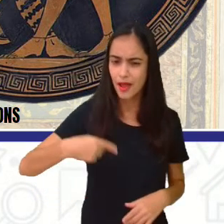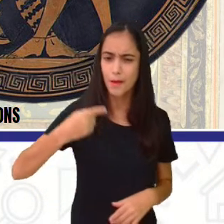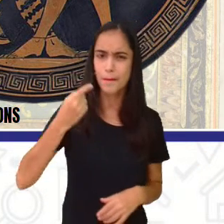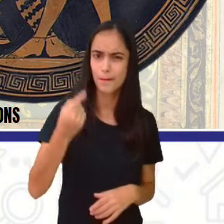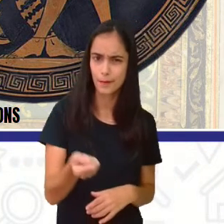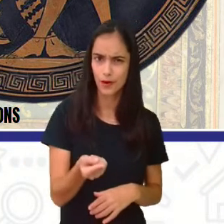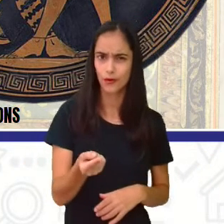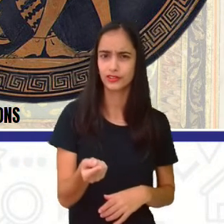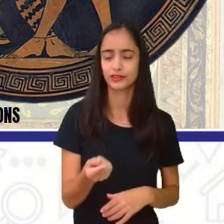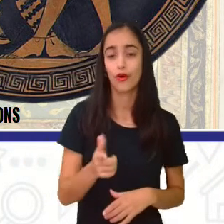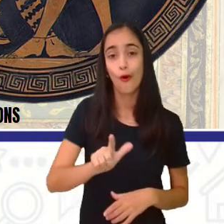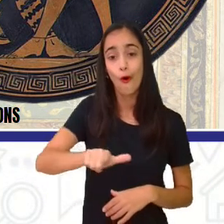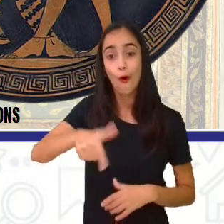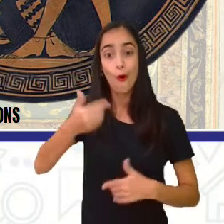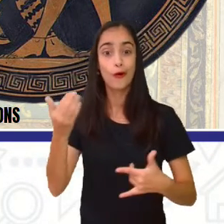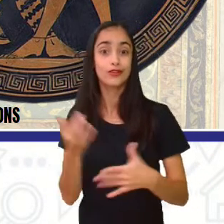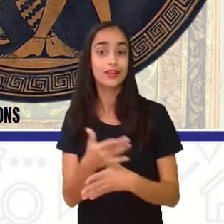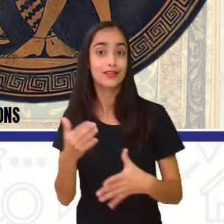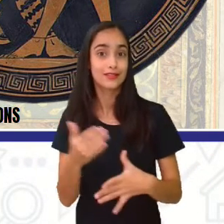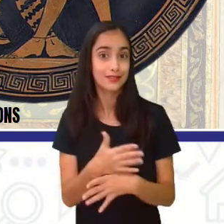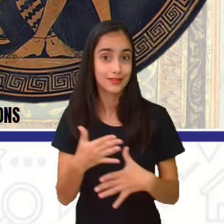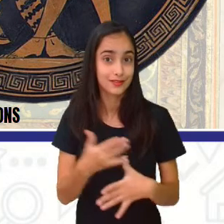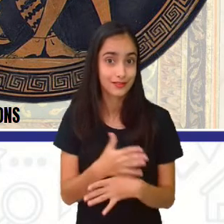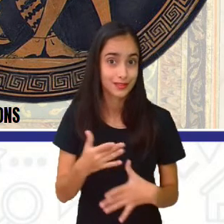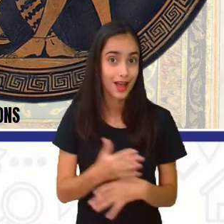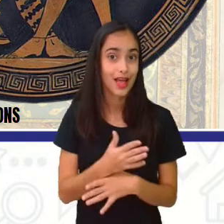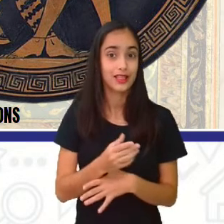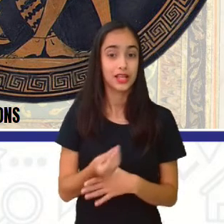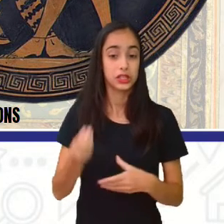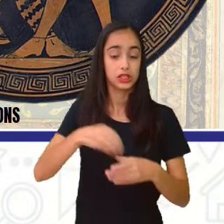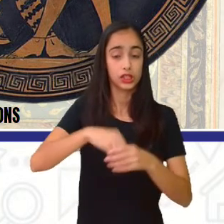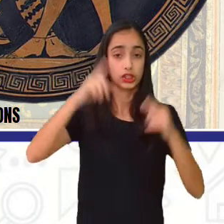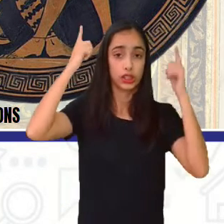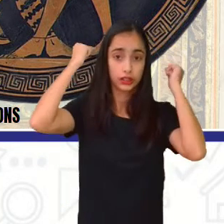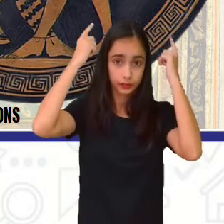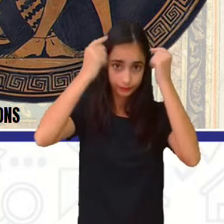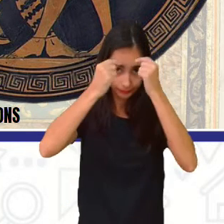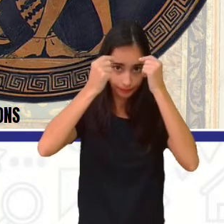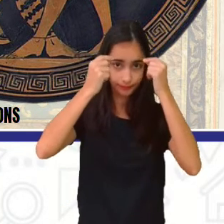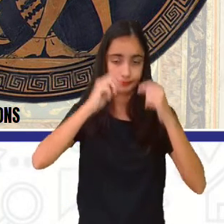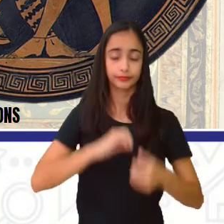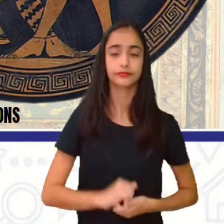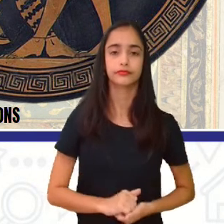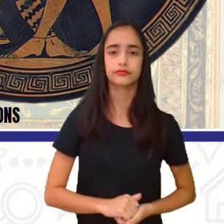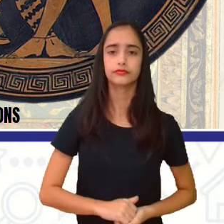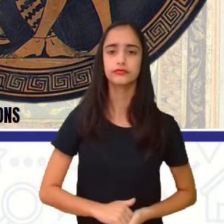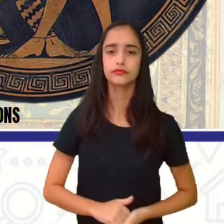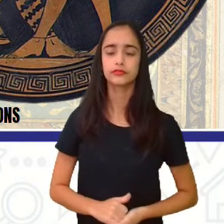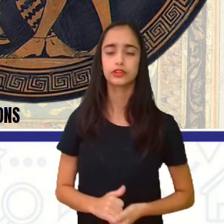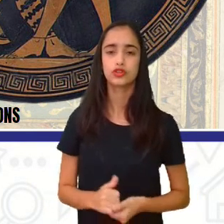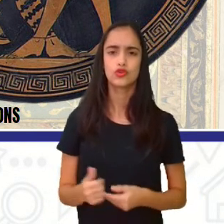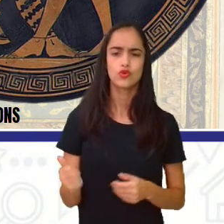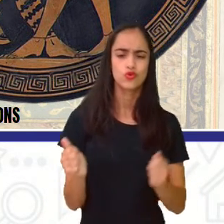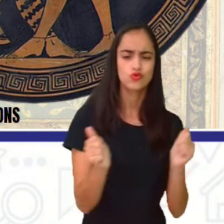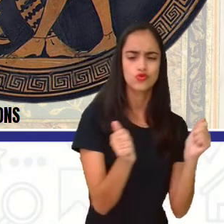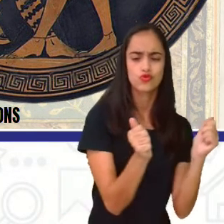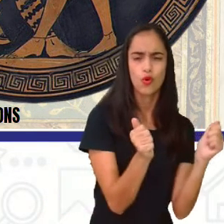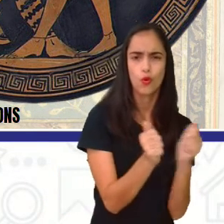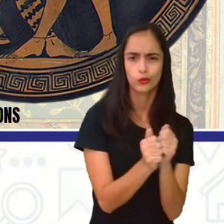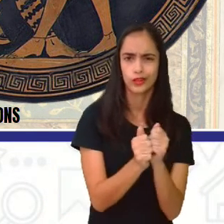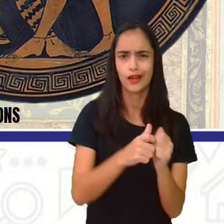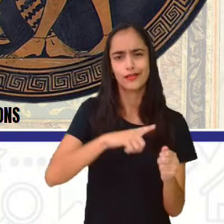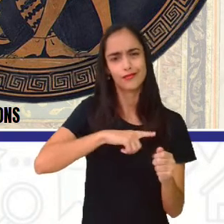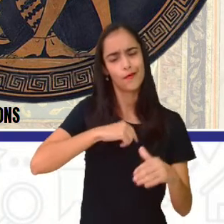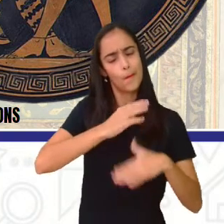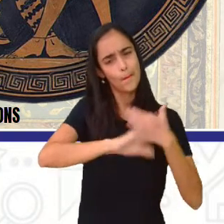frente, outras cidades e estados gregas, elas se juntaram a esse